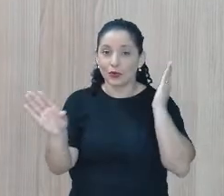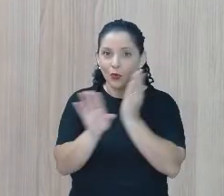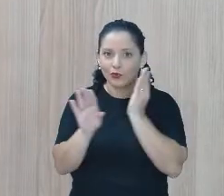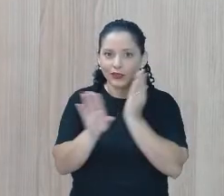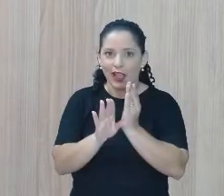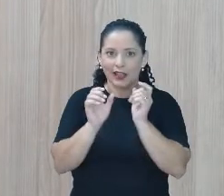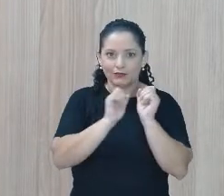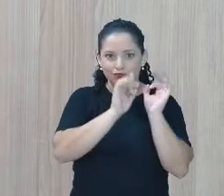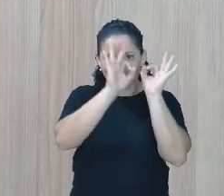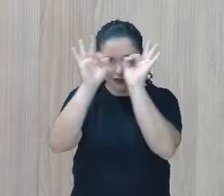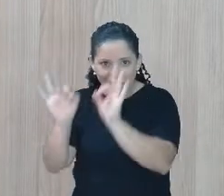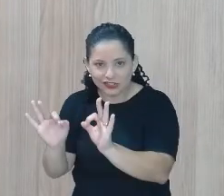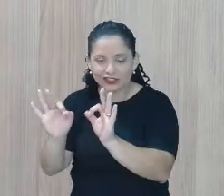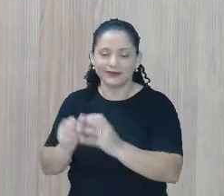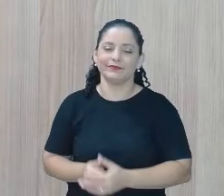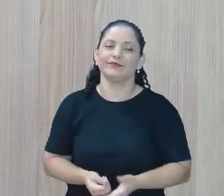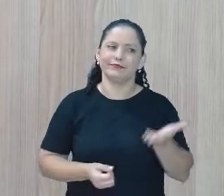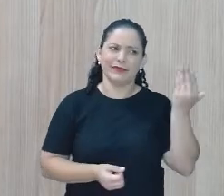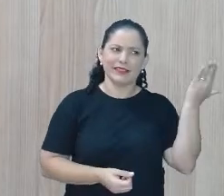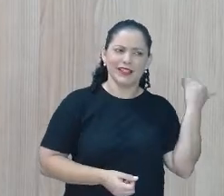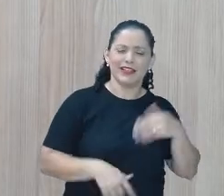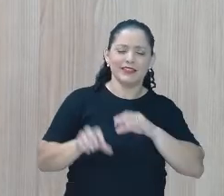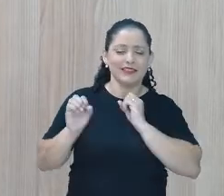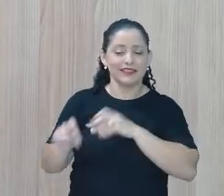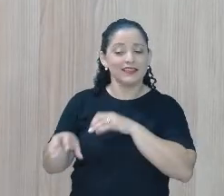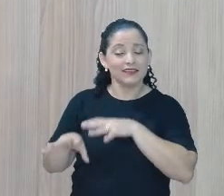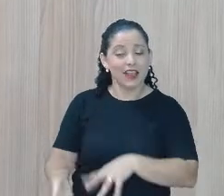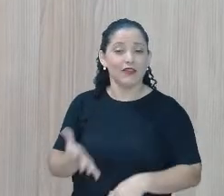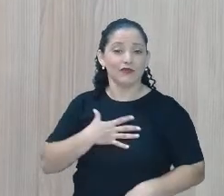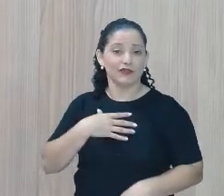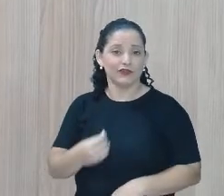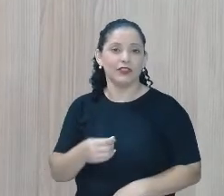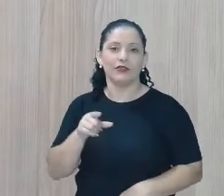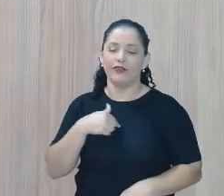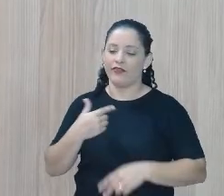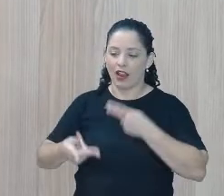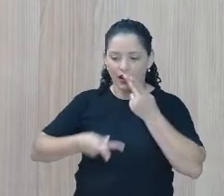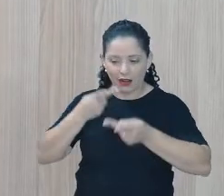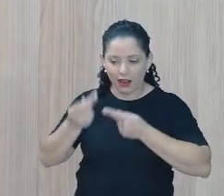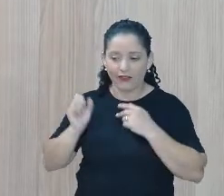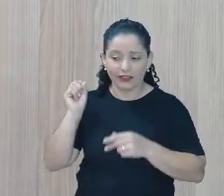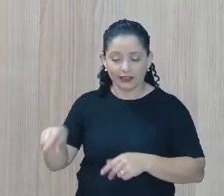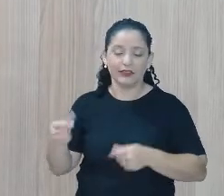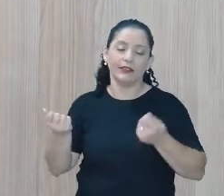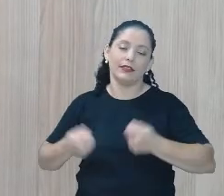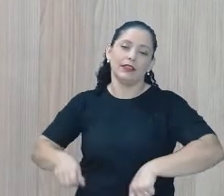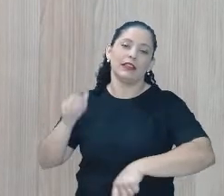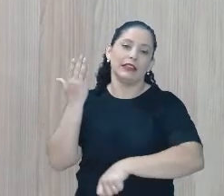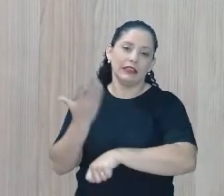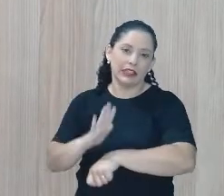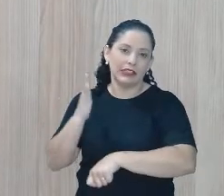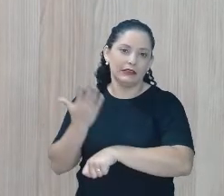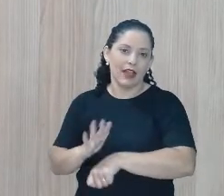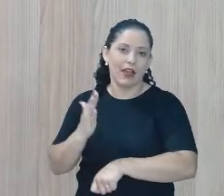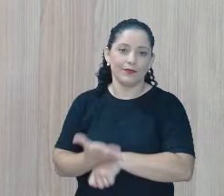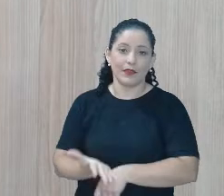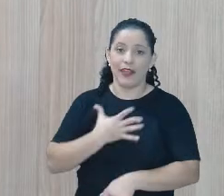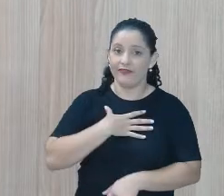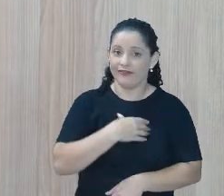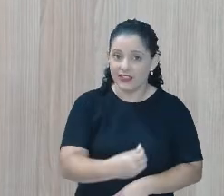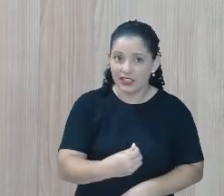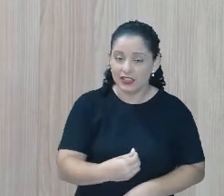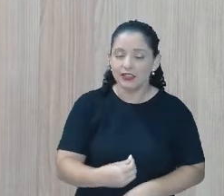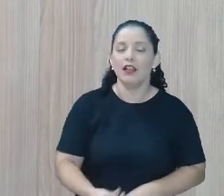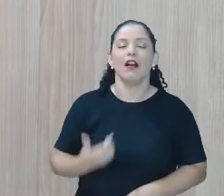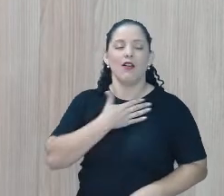quando eu ensinava meus filhos, então eu dizia sempre, exercitar. Eu tenho uma filha de 14 anos ainda e eu digo a ela, não, matemática, ela gosta muito de